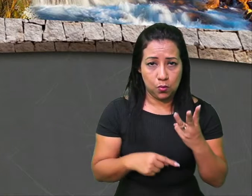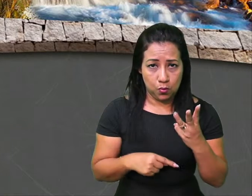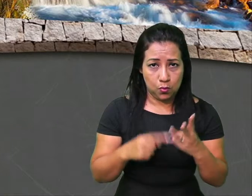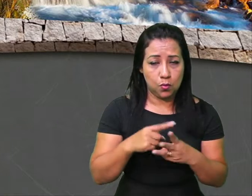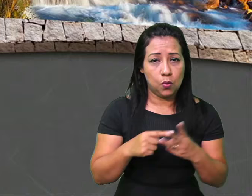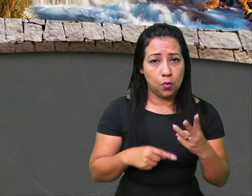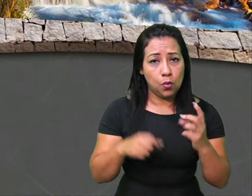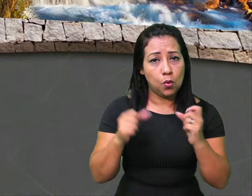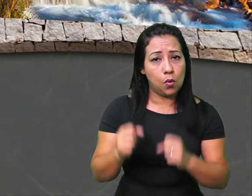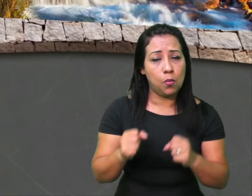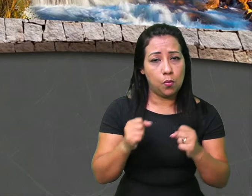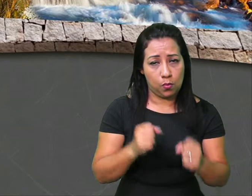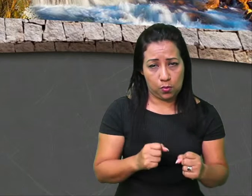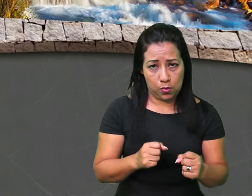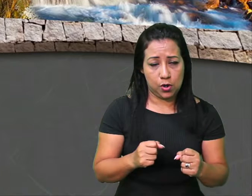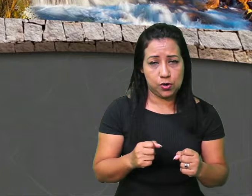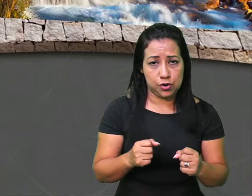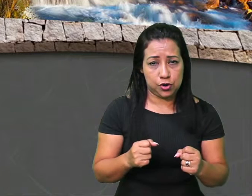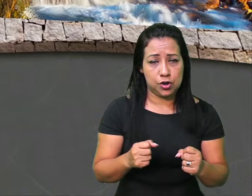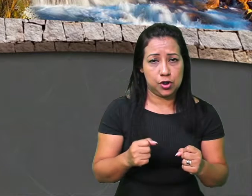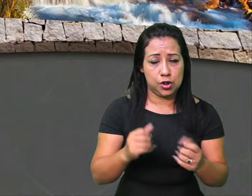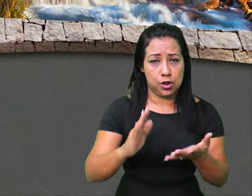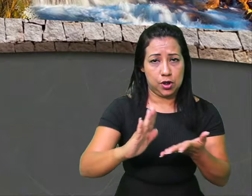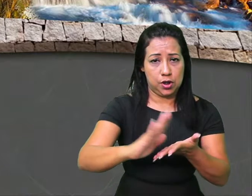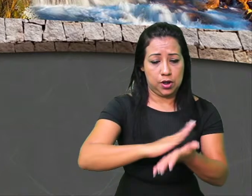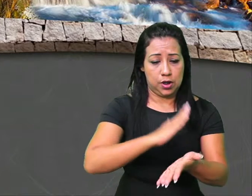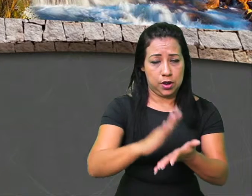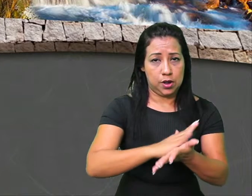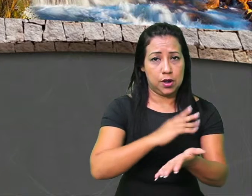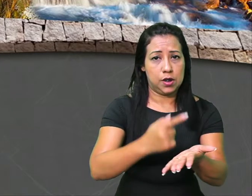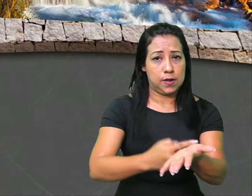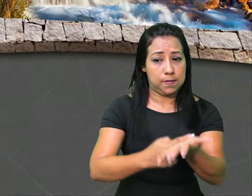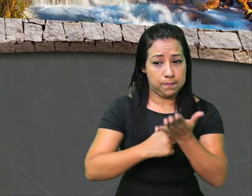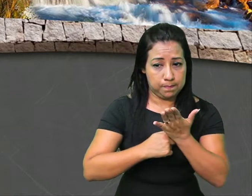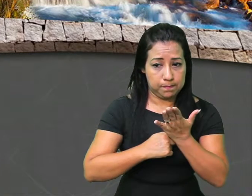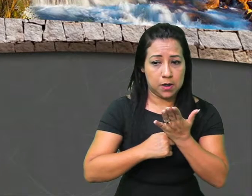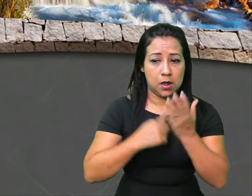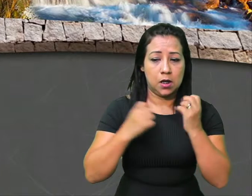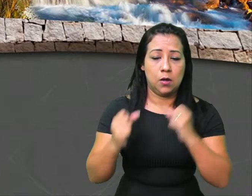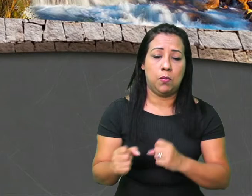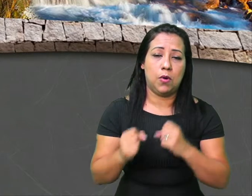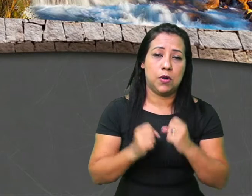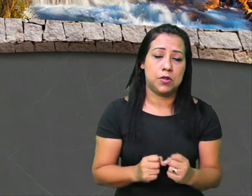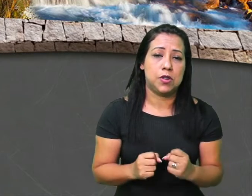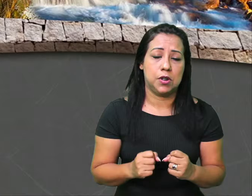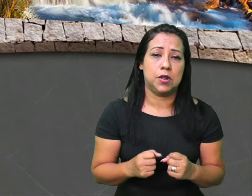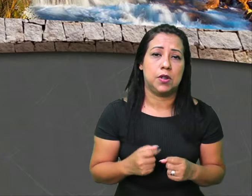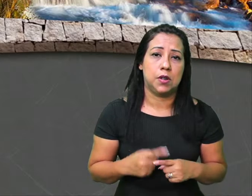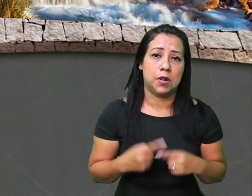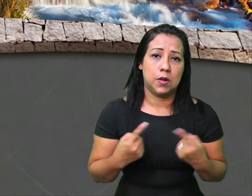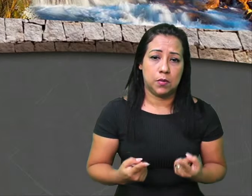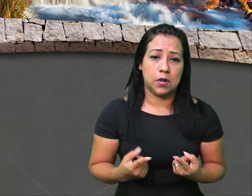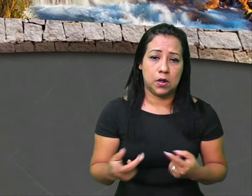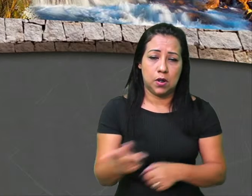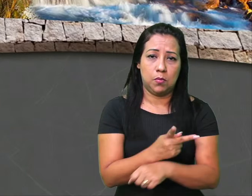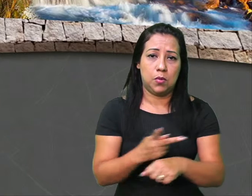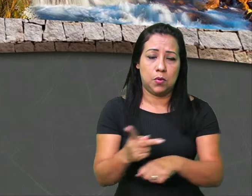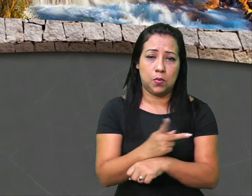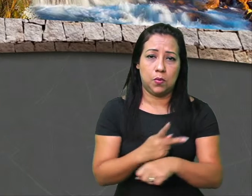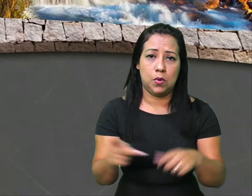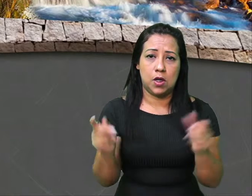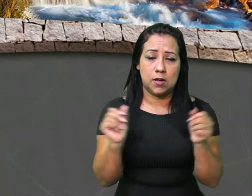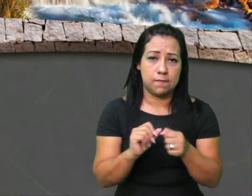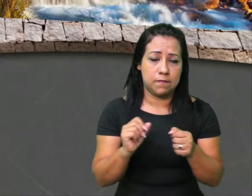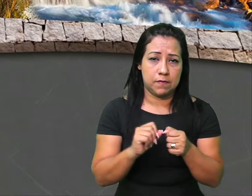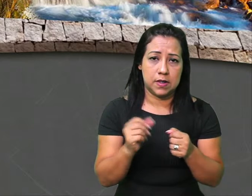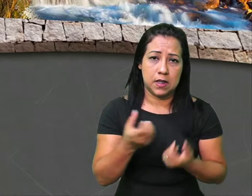que ficarei muito honrado em pesquisar para ajudá-los. Procuro sempre fazer o melhor. Já tenho mais de 30 anos de sala